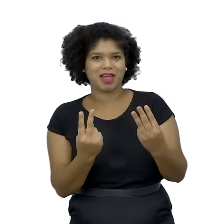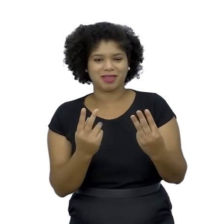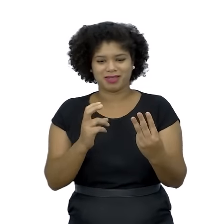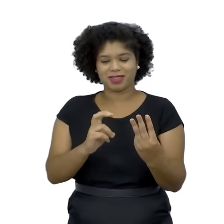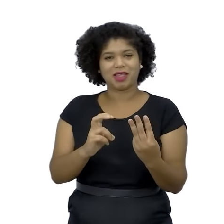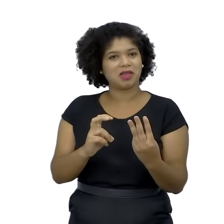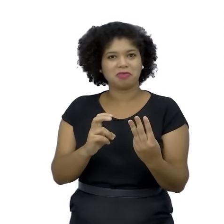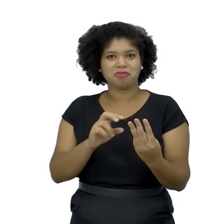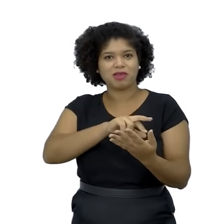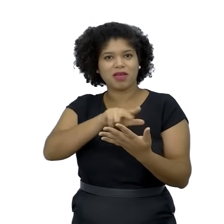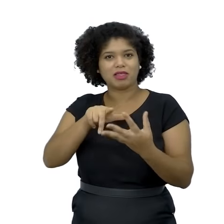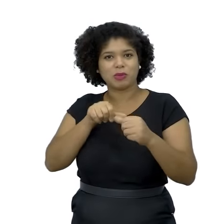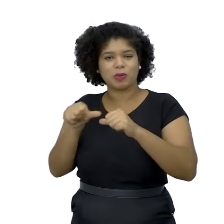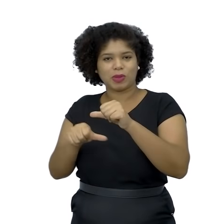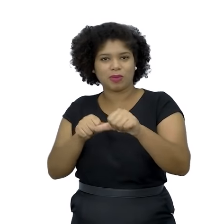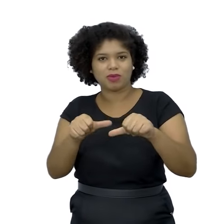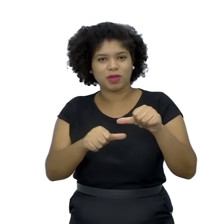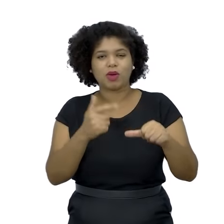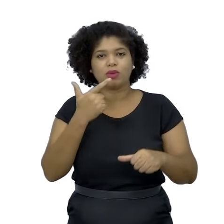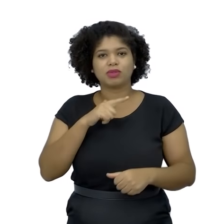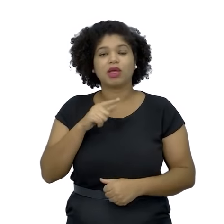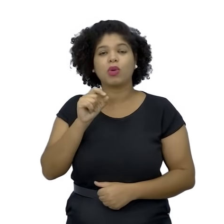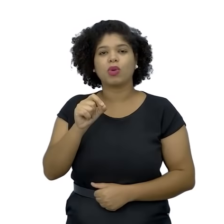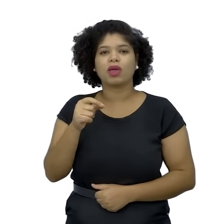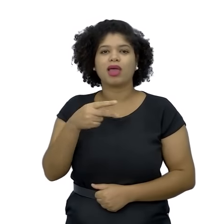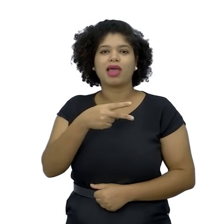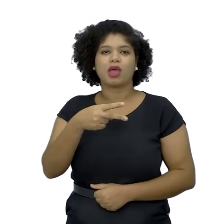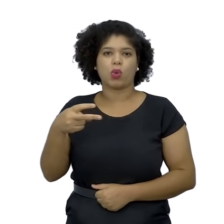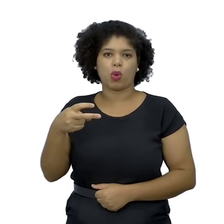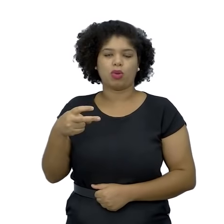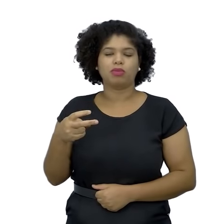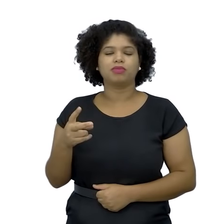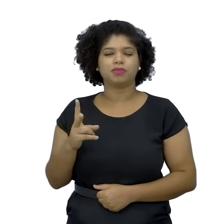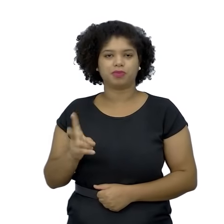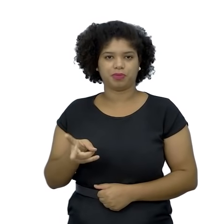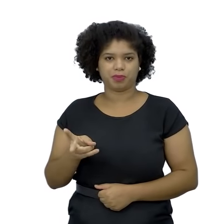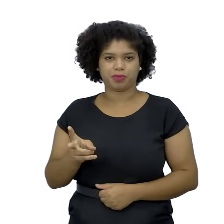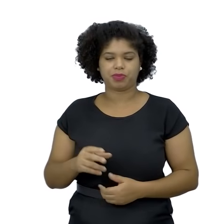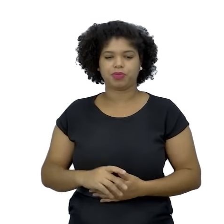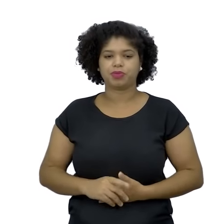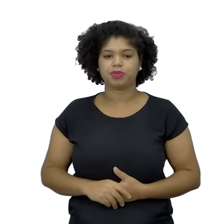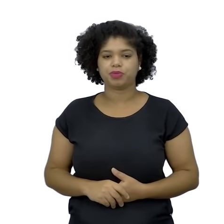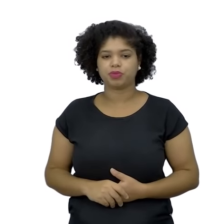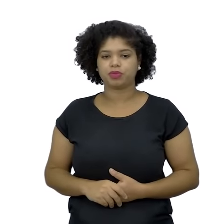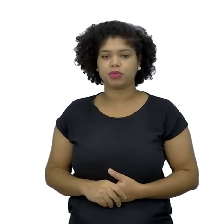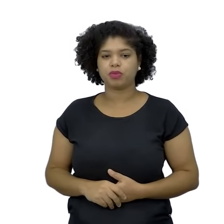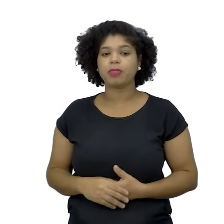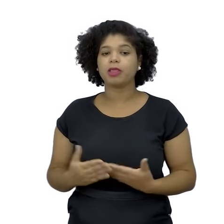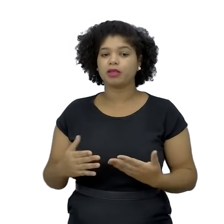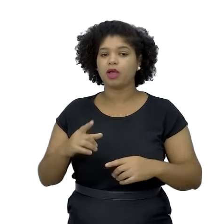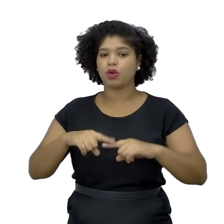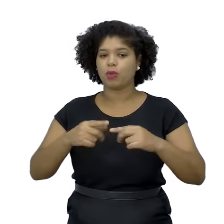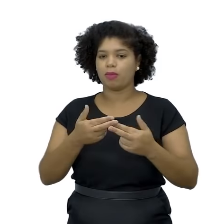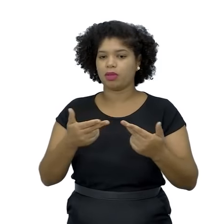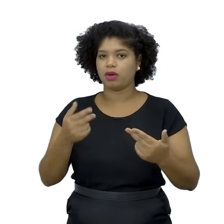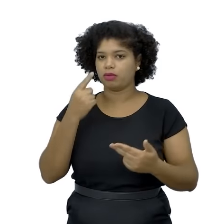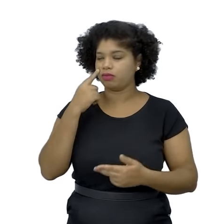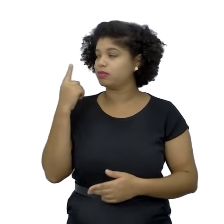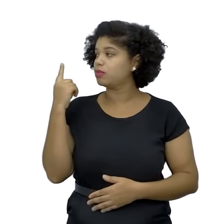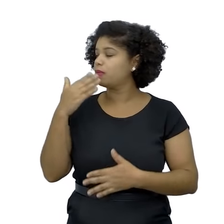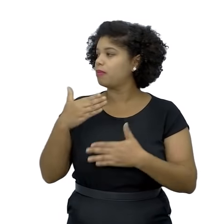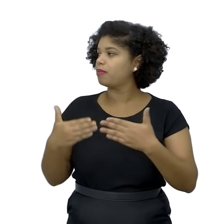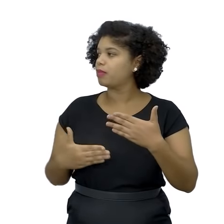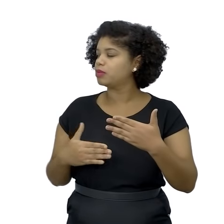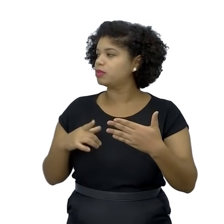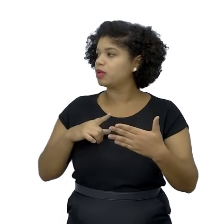mesmo resultado. Então, esse processo pode levar às seguintes percepções. No material aí vocês verão, né, no